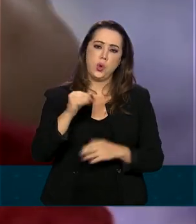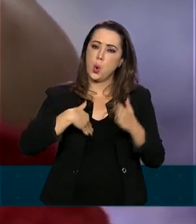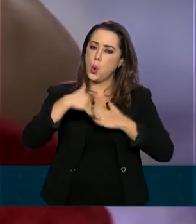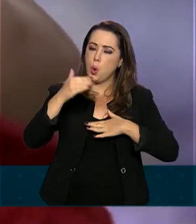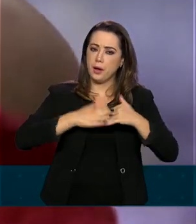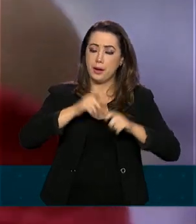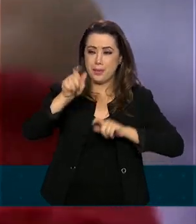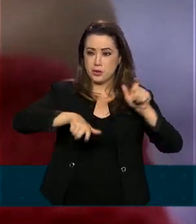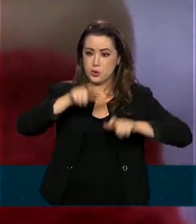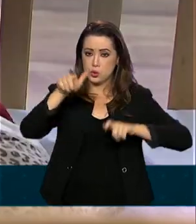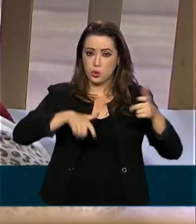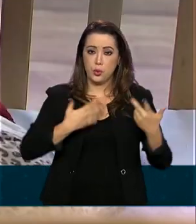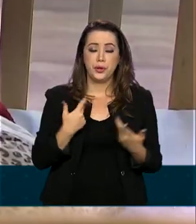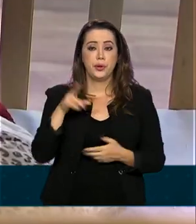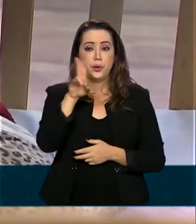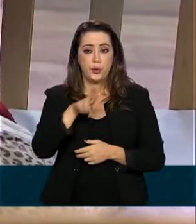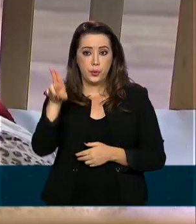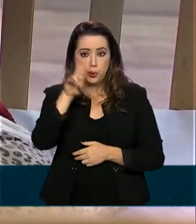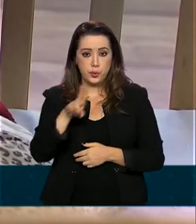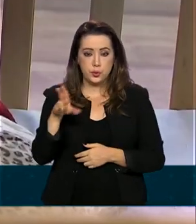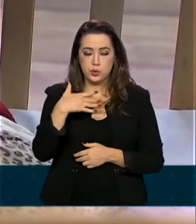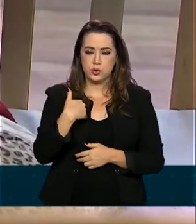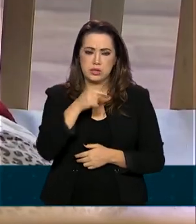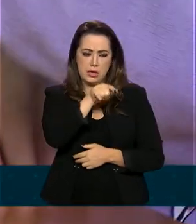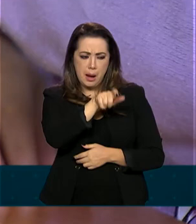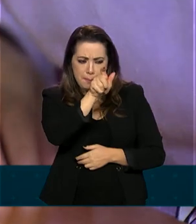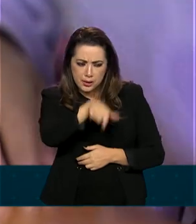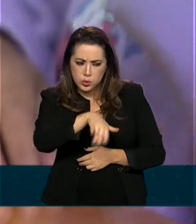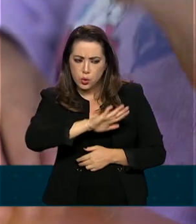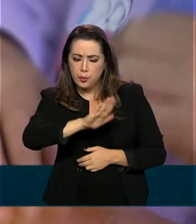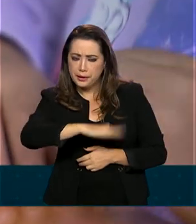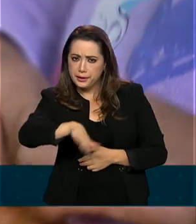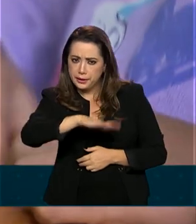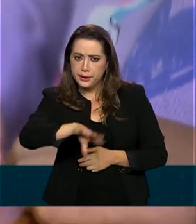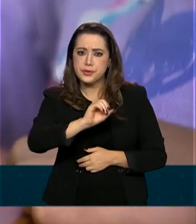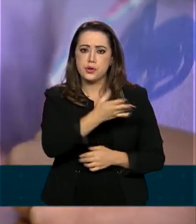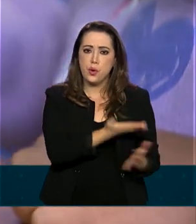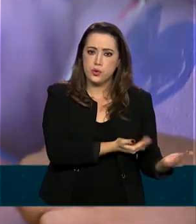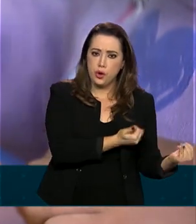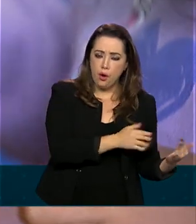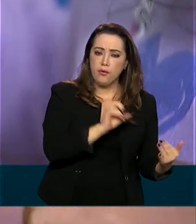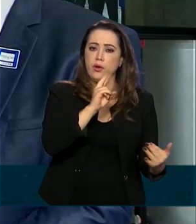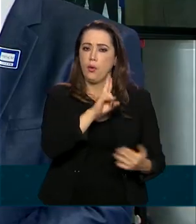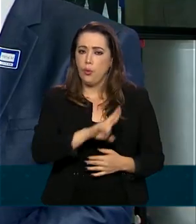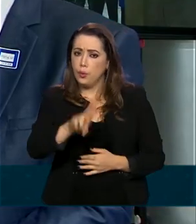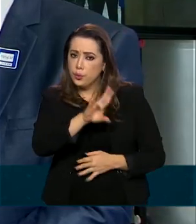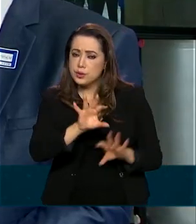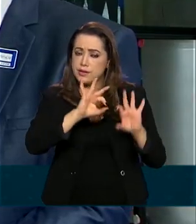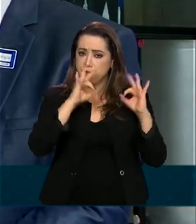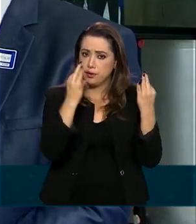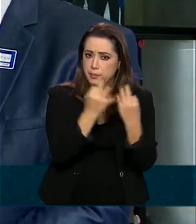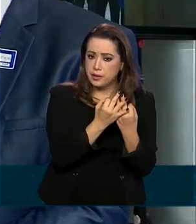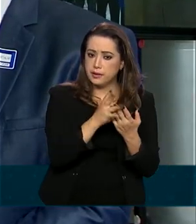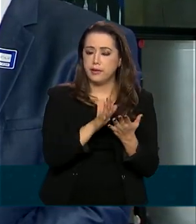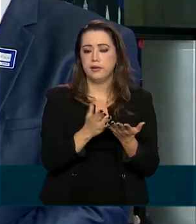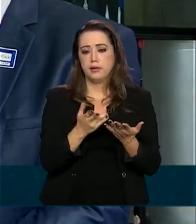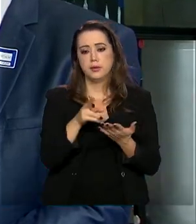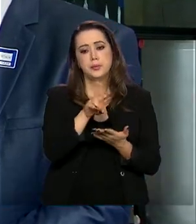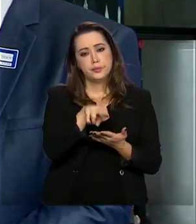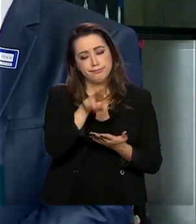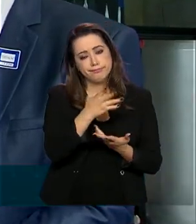qualquer pessoa que se beneficie da confiança da vítima ou da família para praticar o crime. O aumento da pena